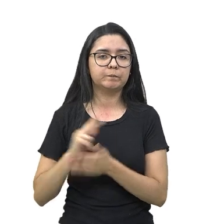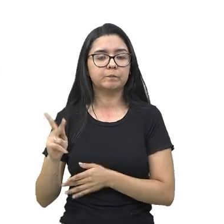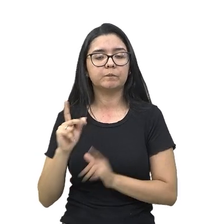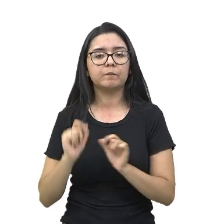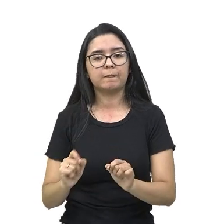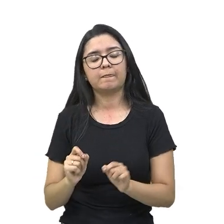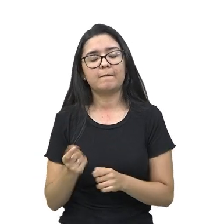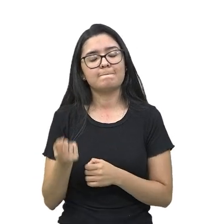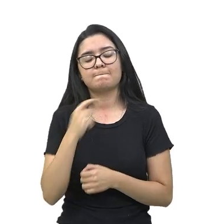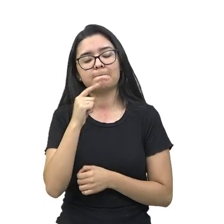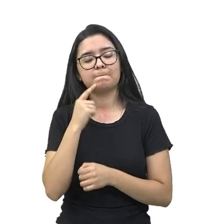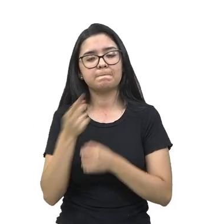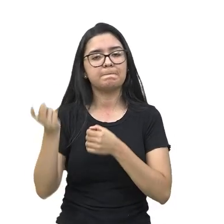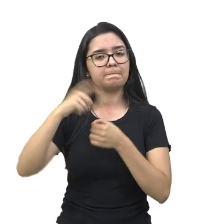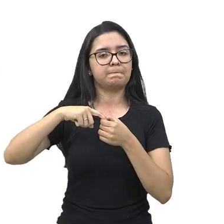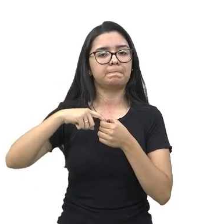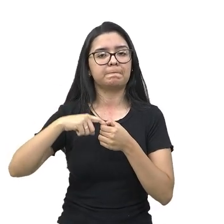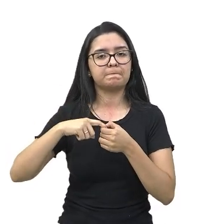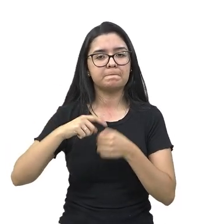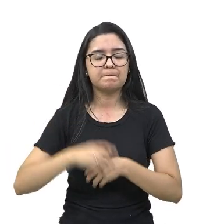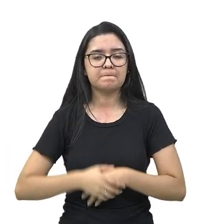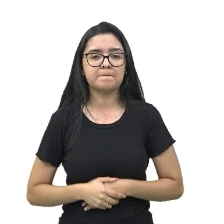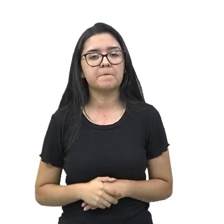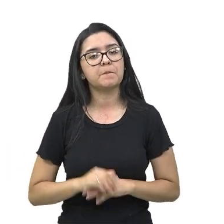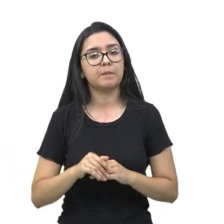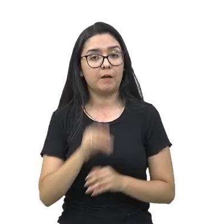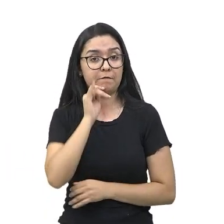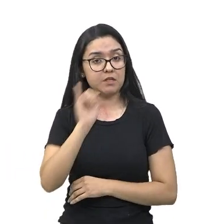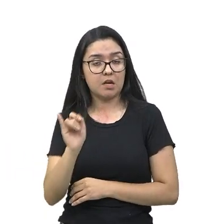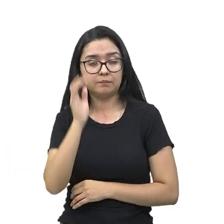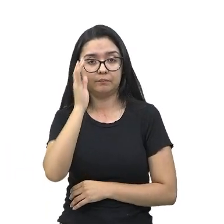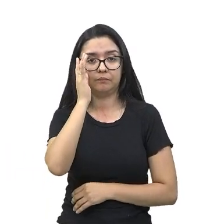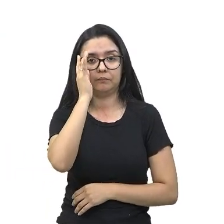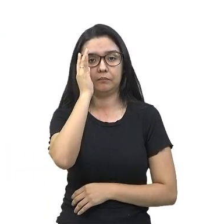não poderia ser desfeita. Então ela foi alertada.